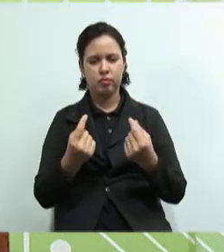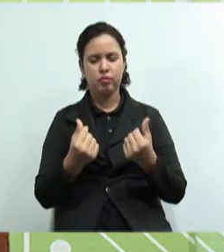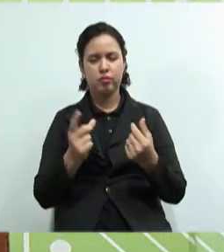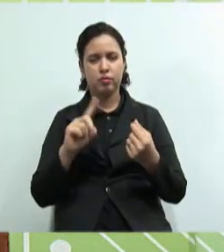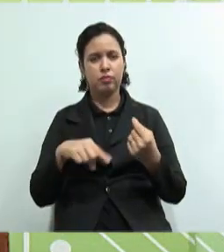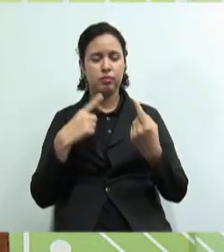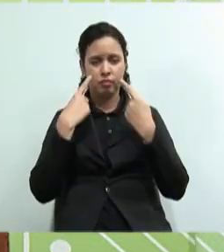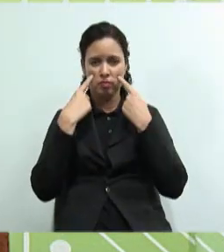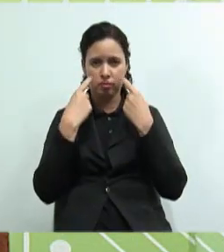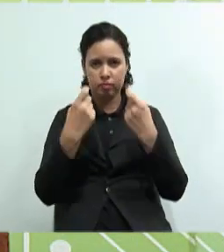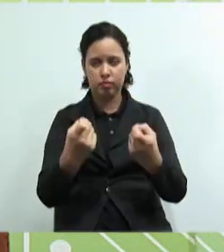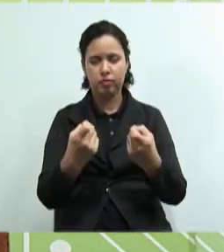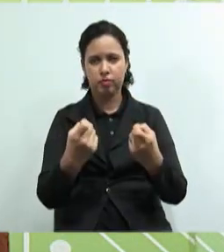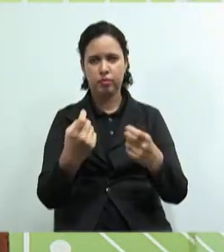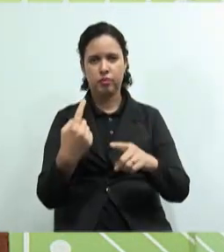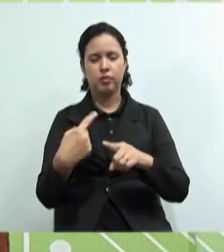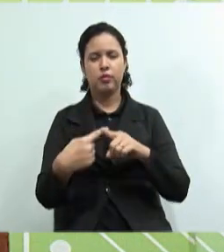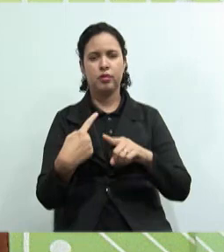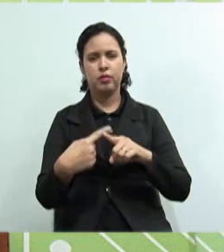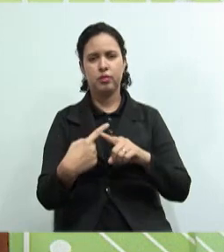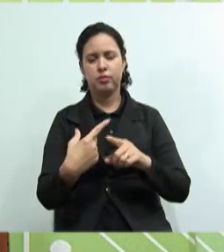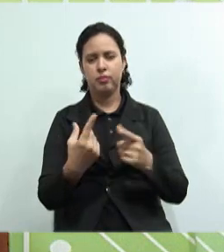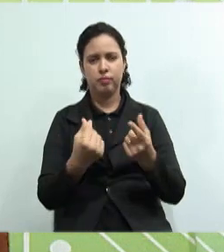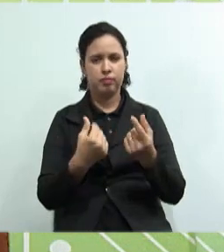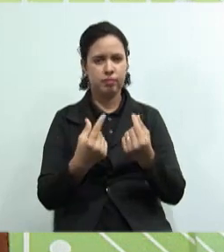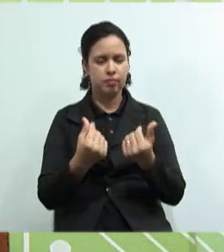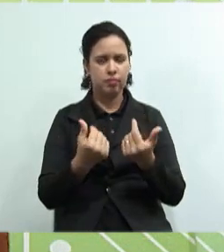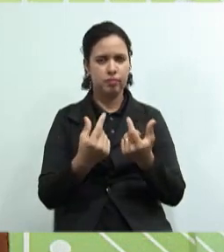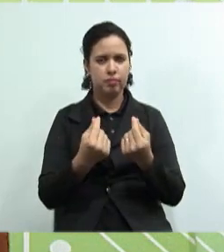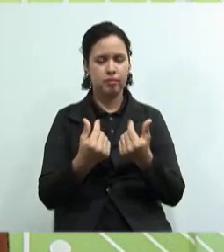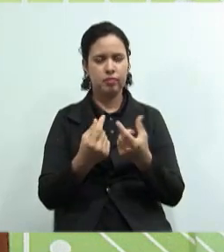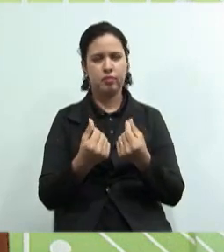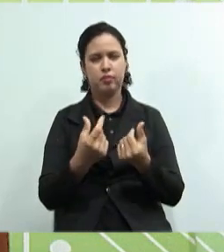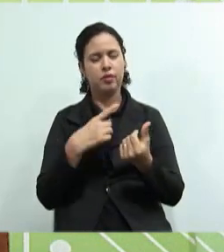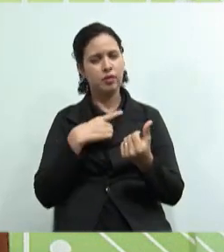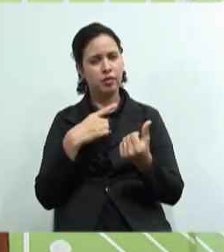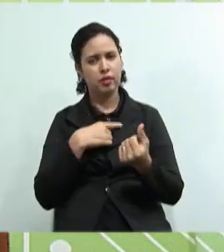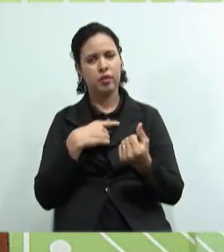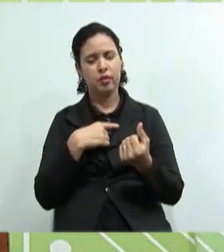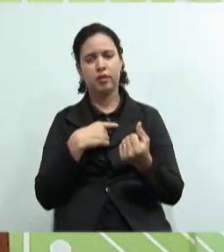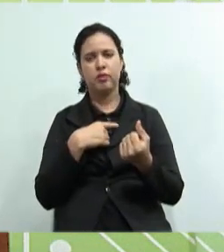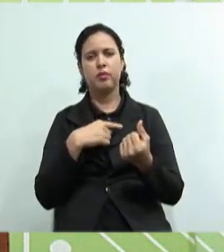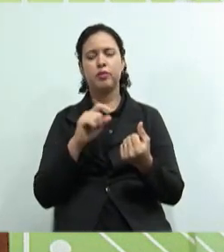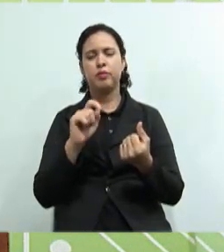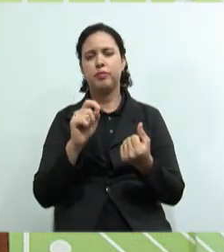como na economia existe um jogo de ganha-ganha, porque à medida que você tira as pessoas na situação